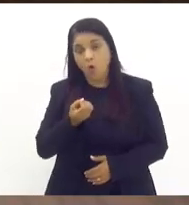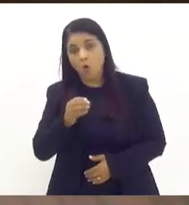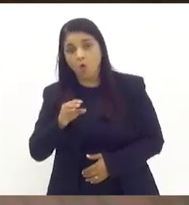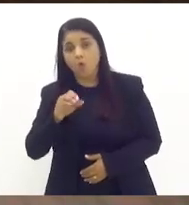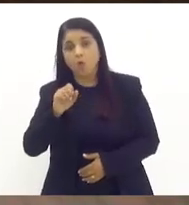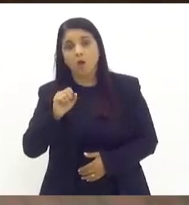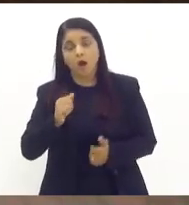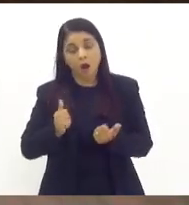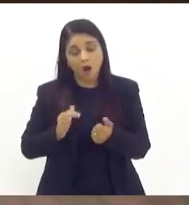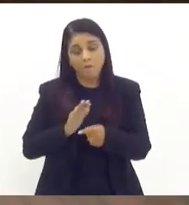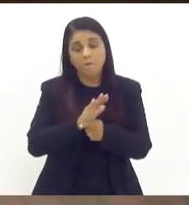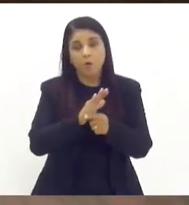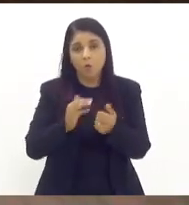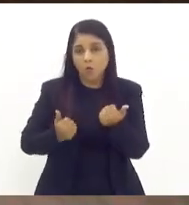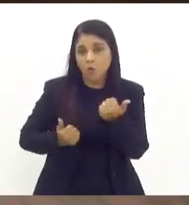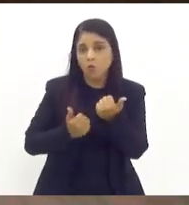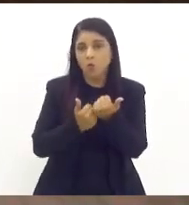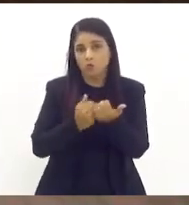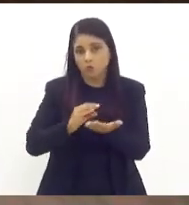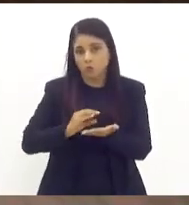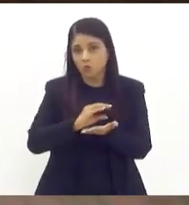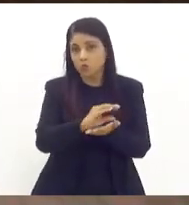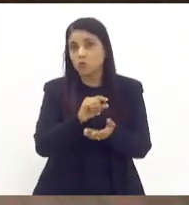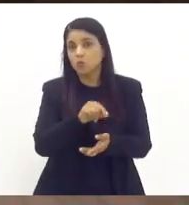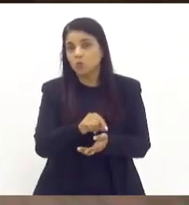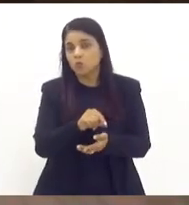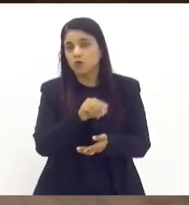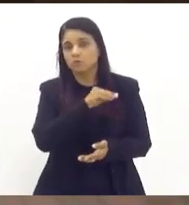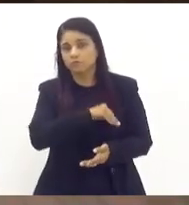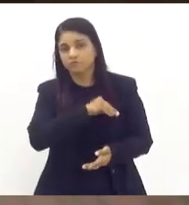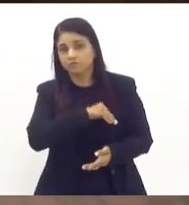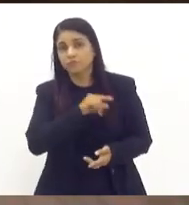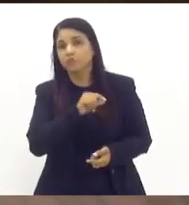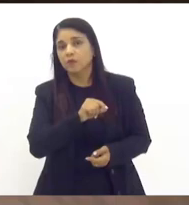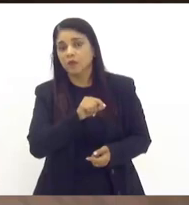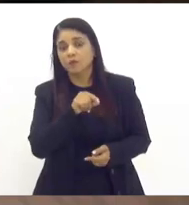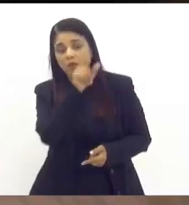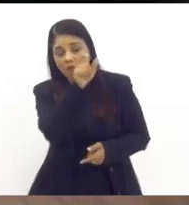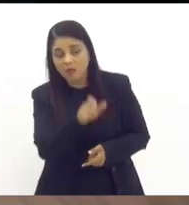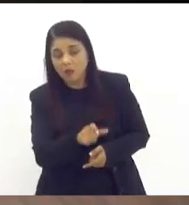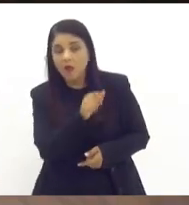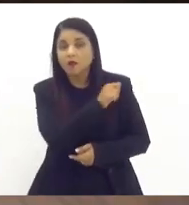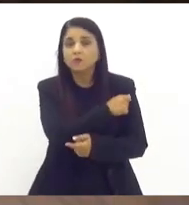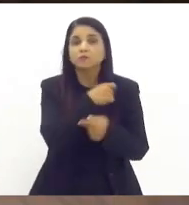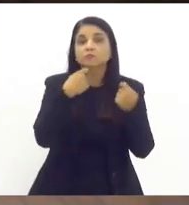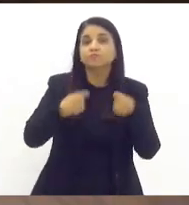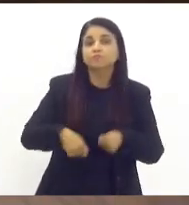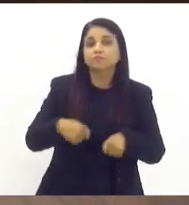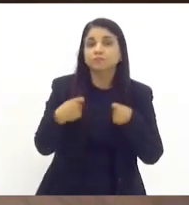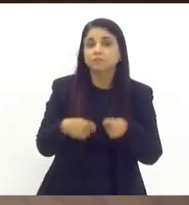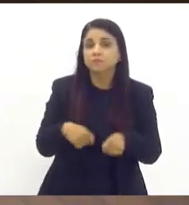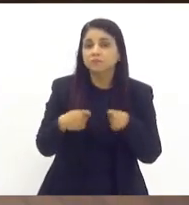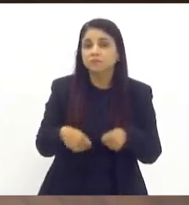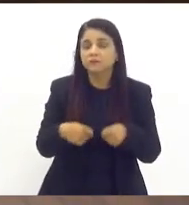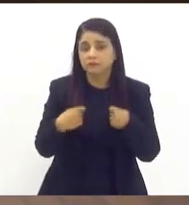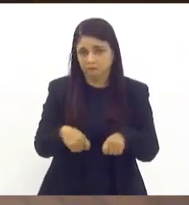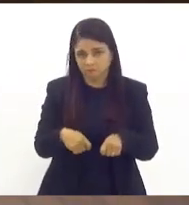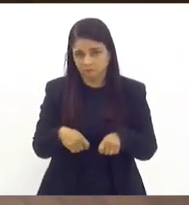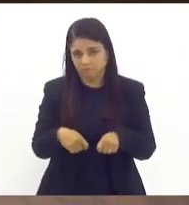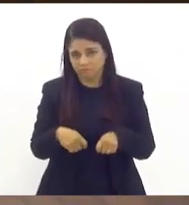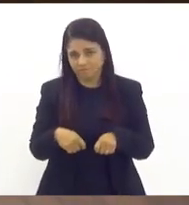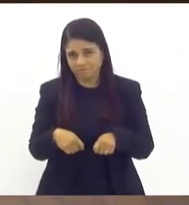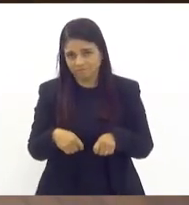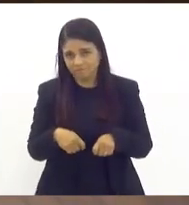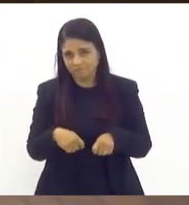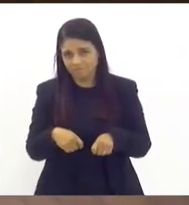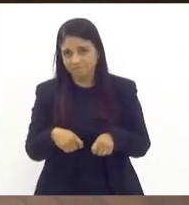isso só ocorre Porque de fato aquela pessoa precisa aquela pessoa necessita